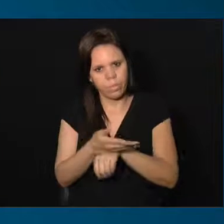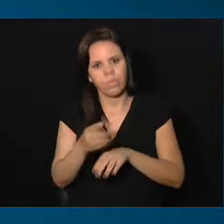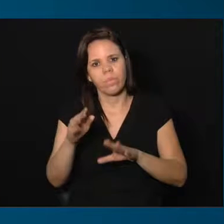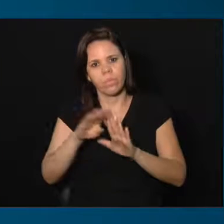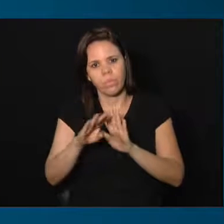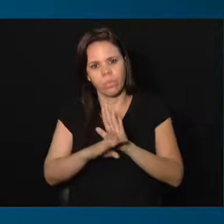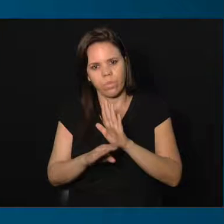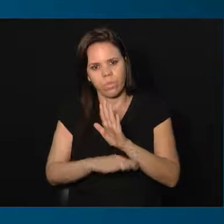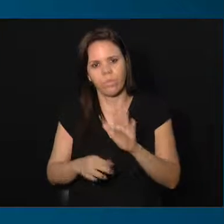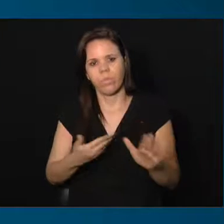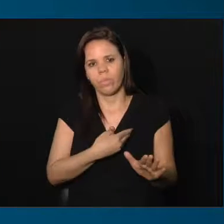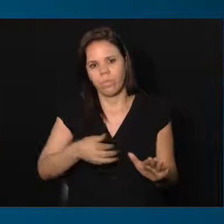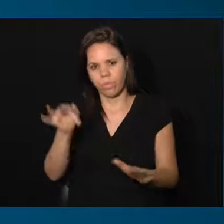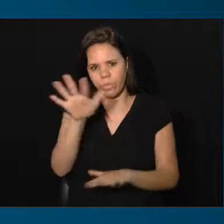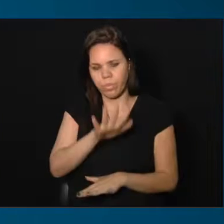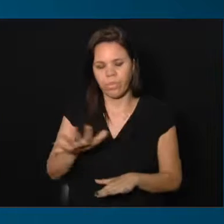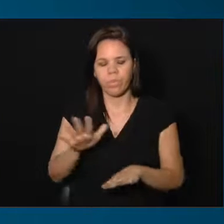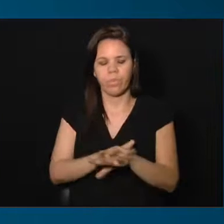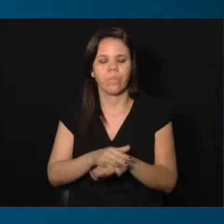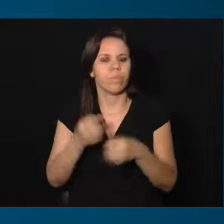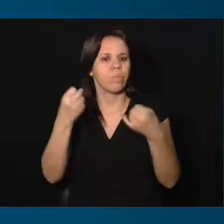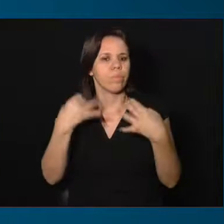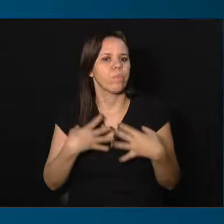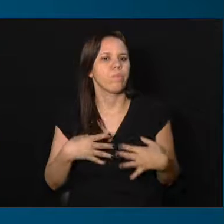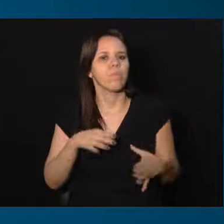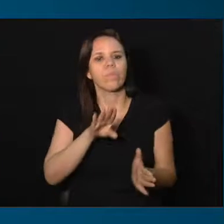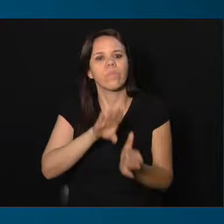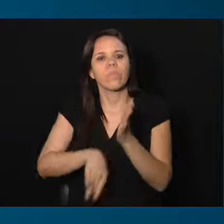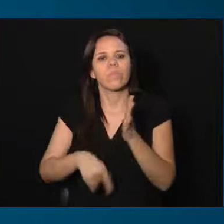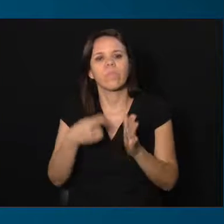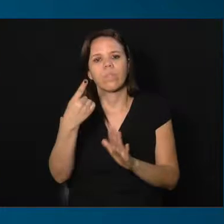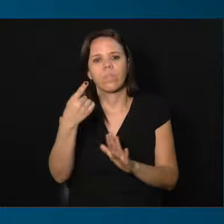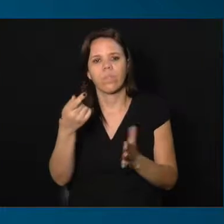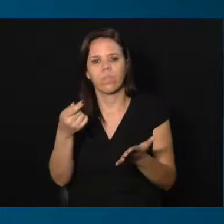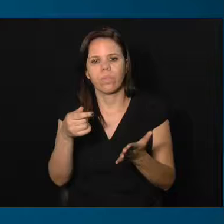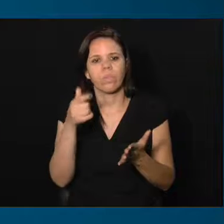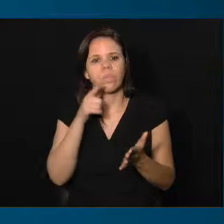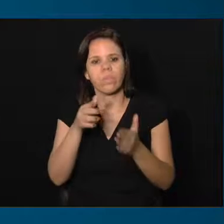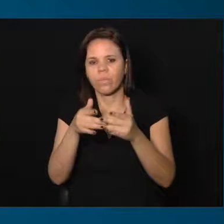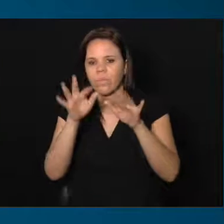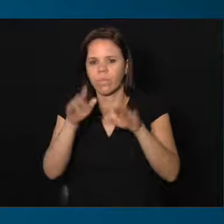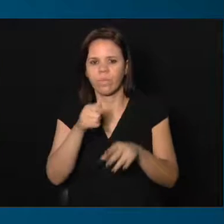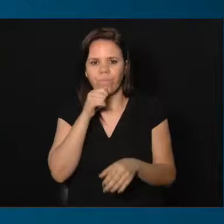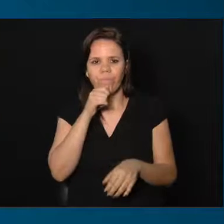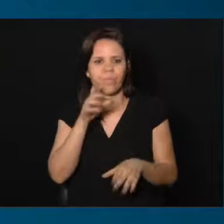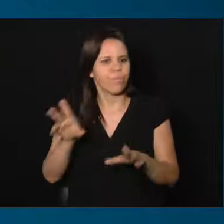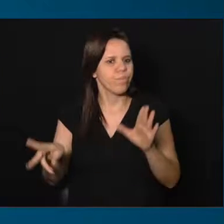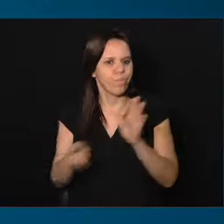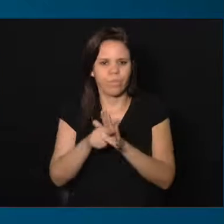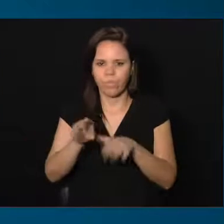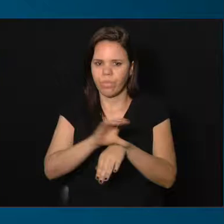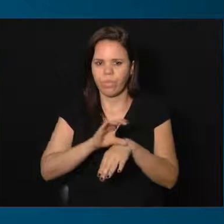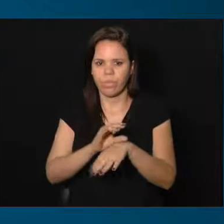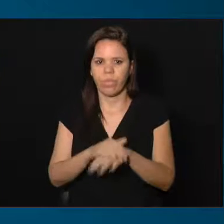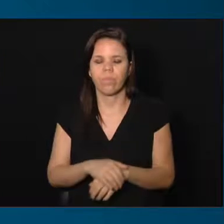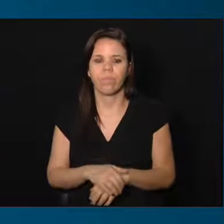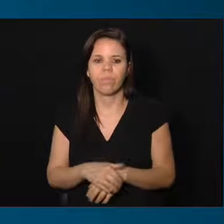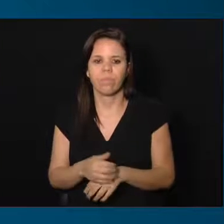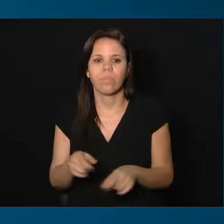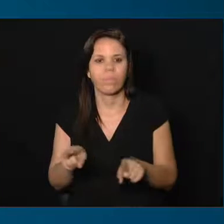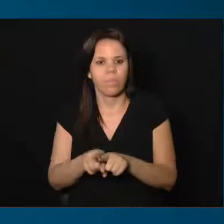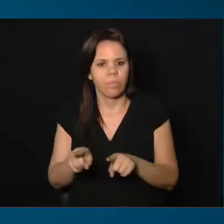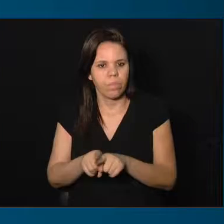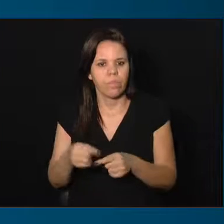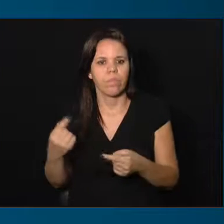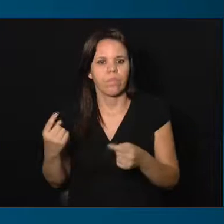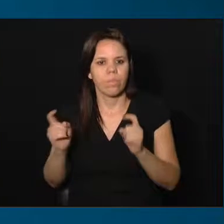governo federal. Segundo a justificativa do veto, esta emenda é inconstitucional. Em turno único está na pauta o projeto